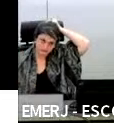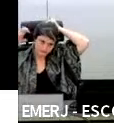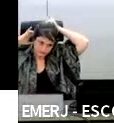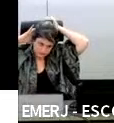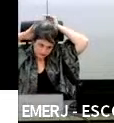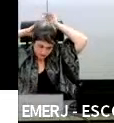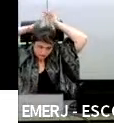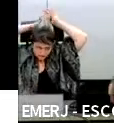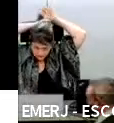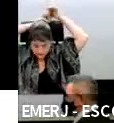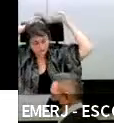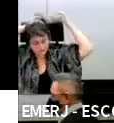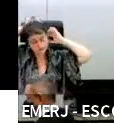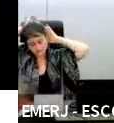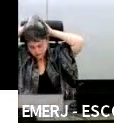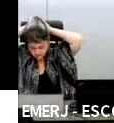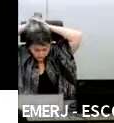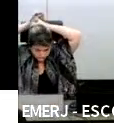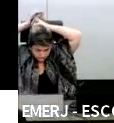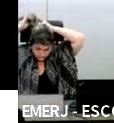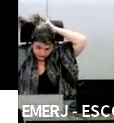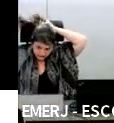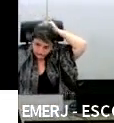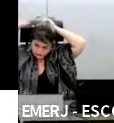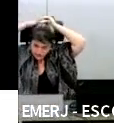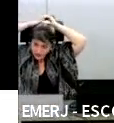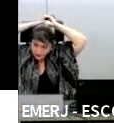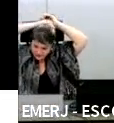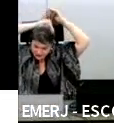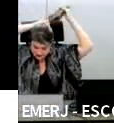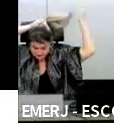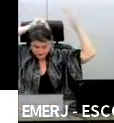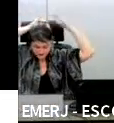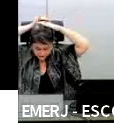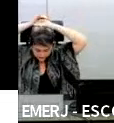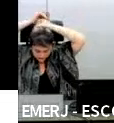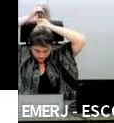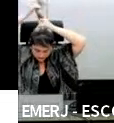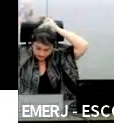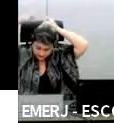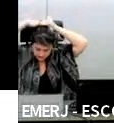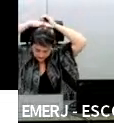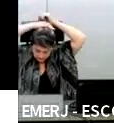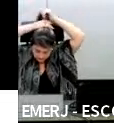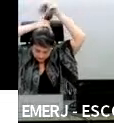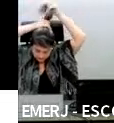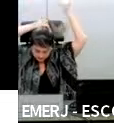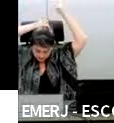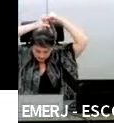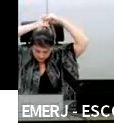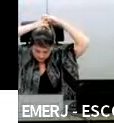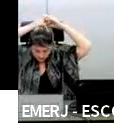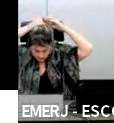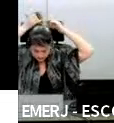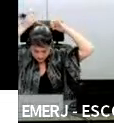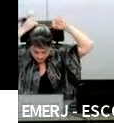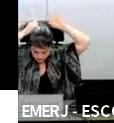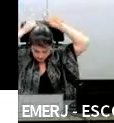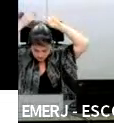à justiça é uma janela analítica privilegiada para se discutir